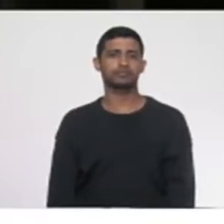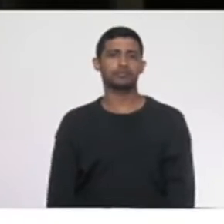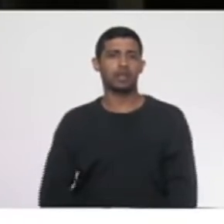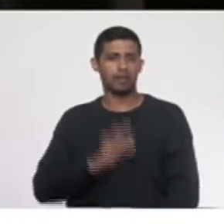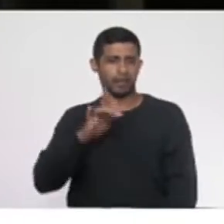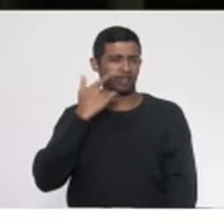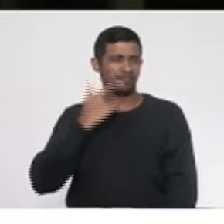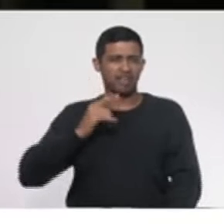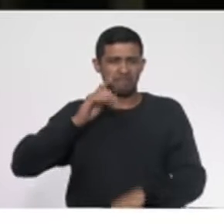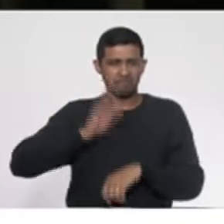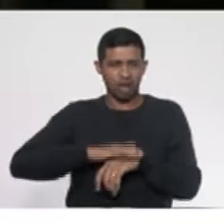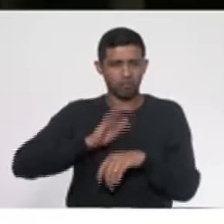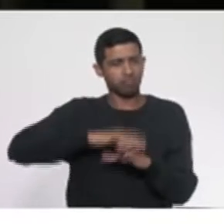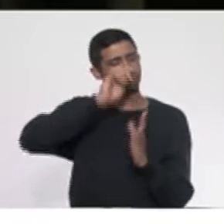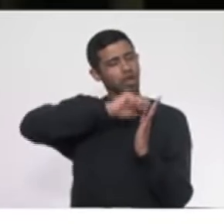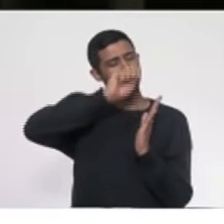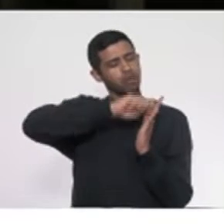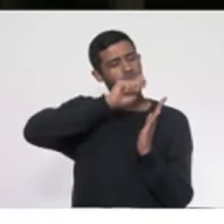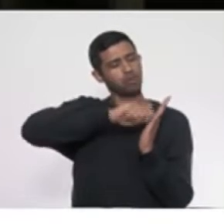foram redigidas